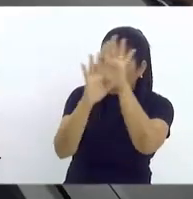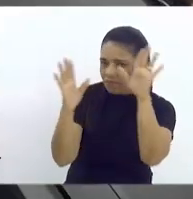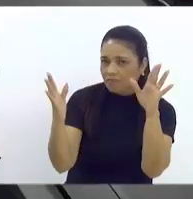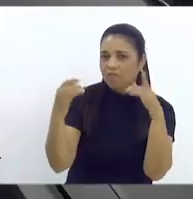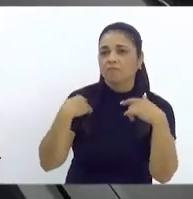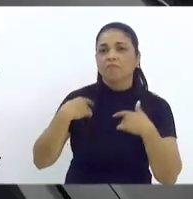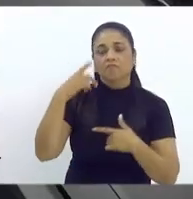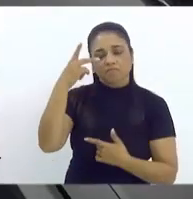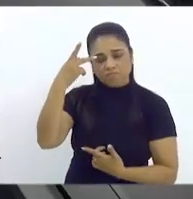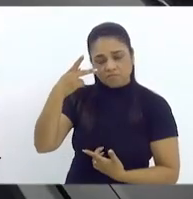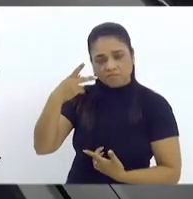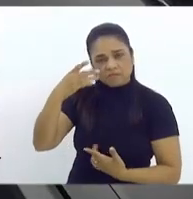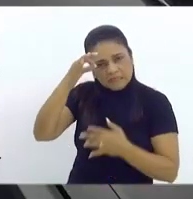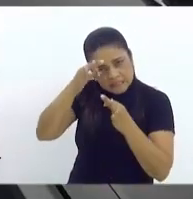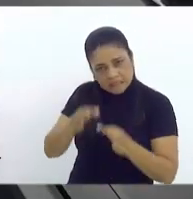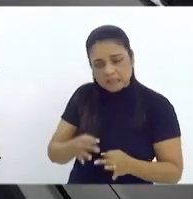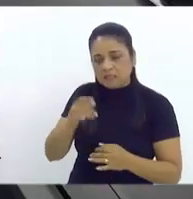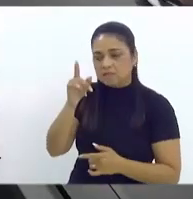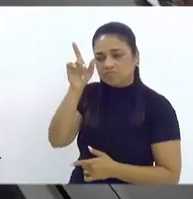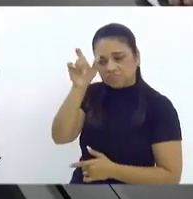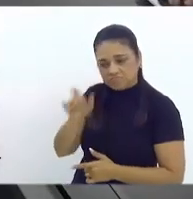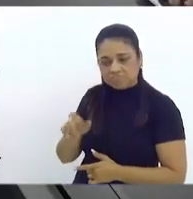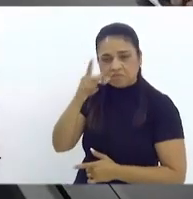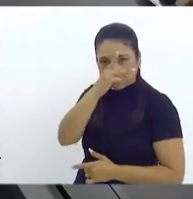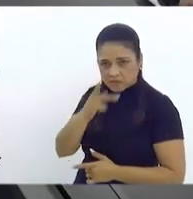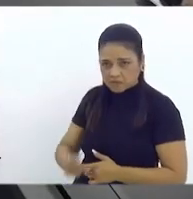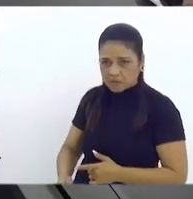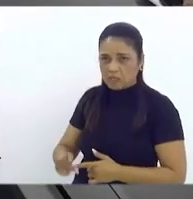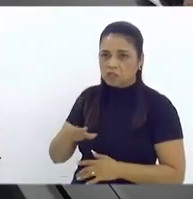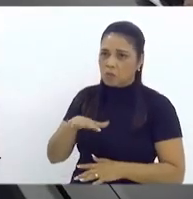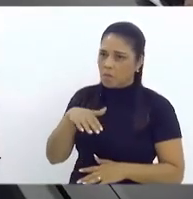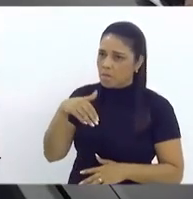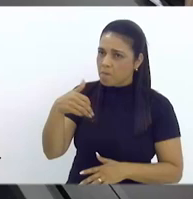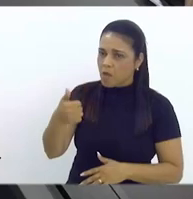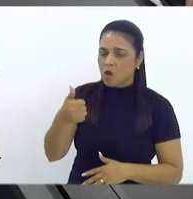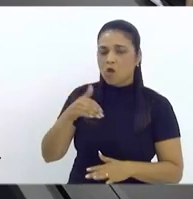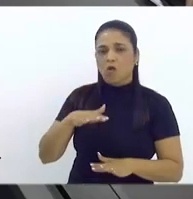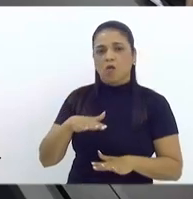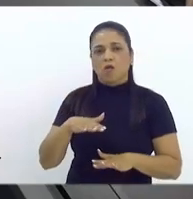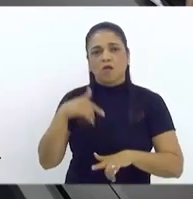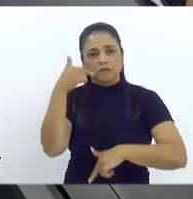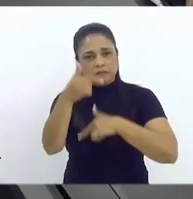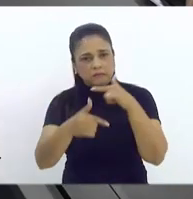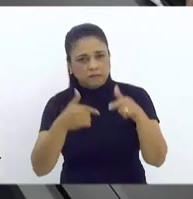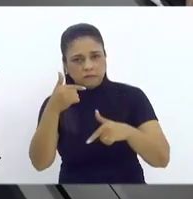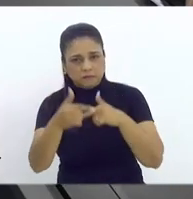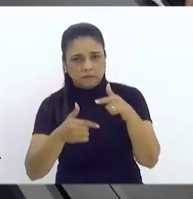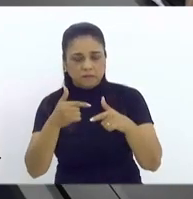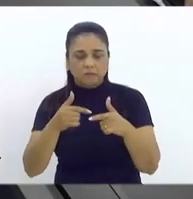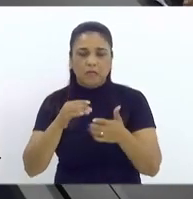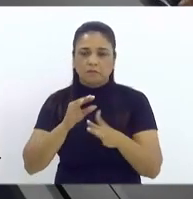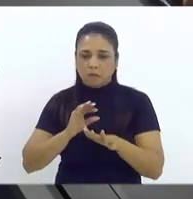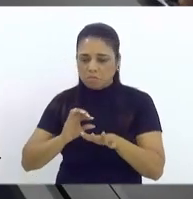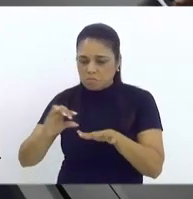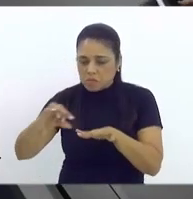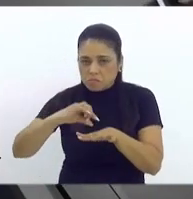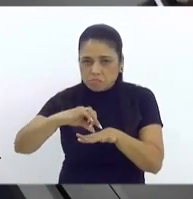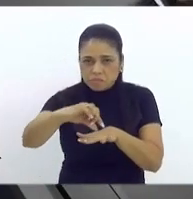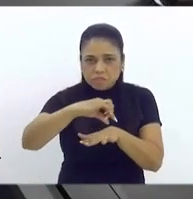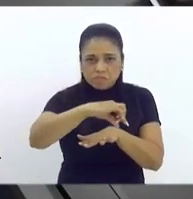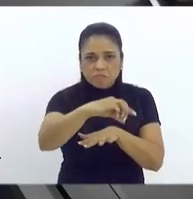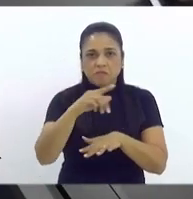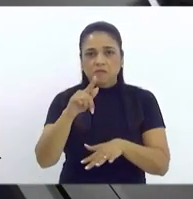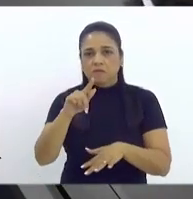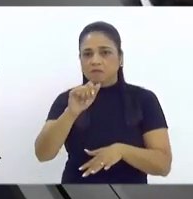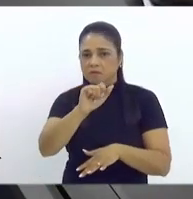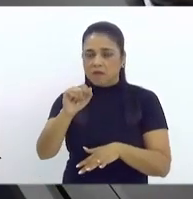presidente vai fazer o melhor para a gente estar melhorando ainda mais os serviços de fornecimento de gás. Tenho certeza que o trabalho da senhora é um